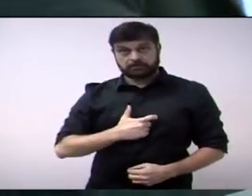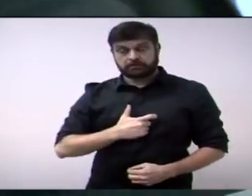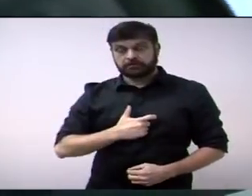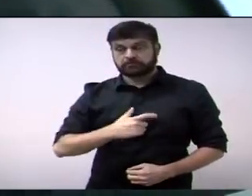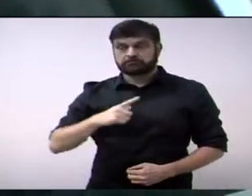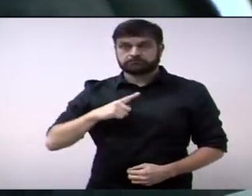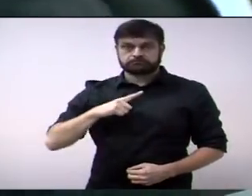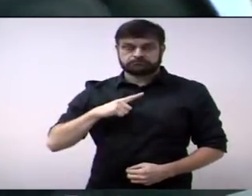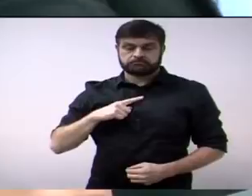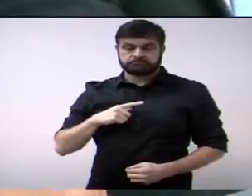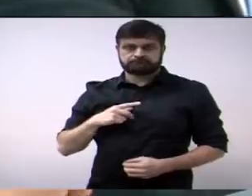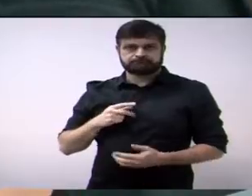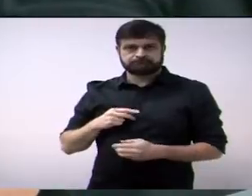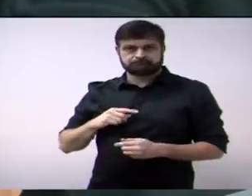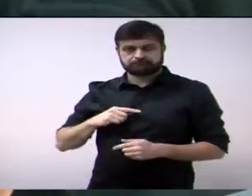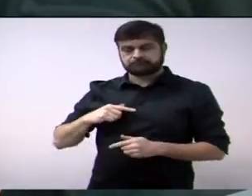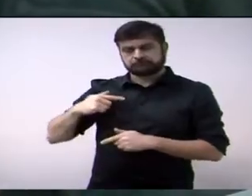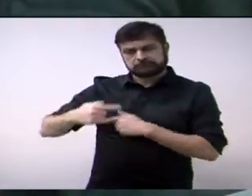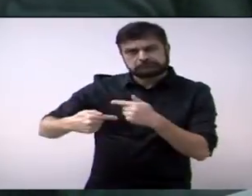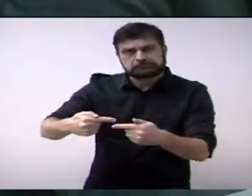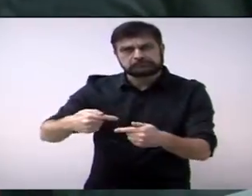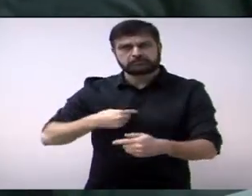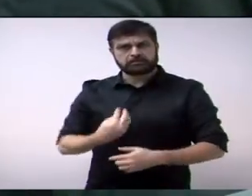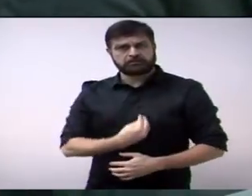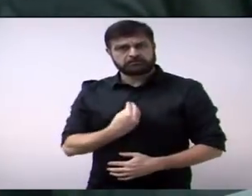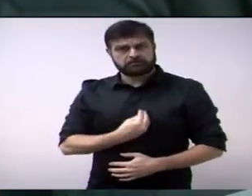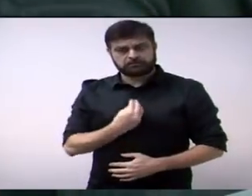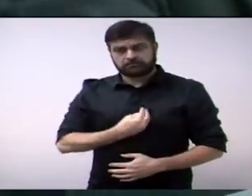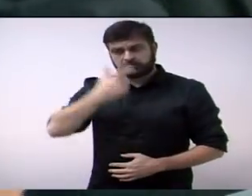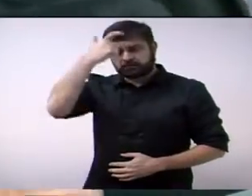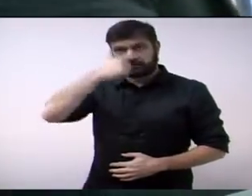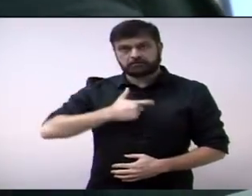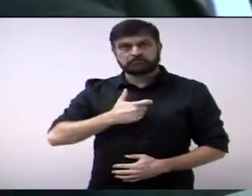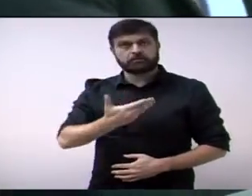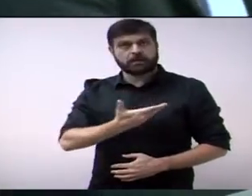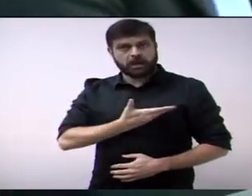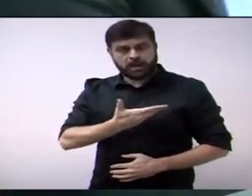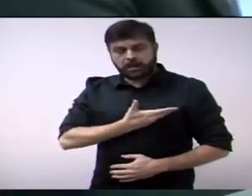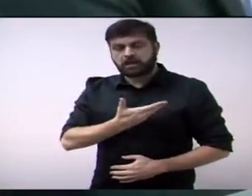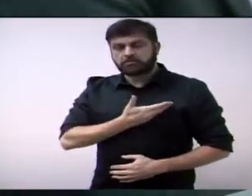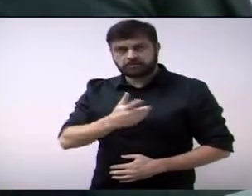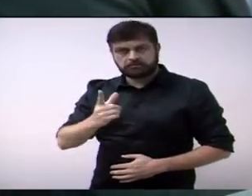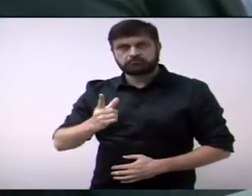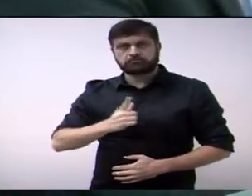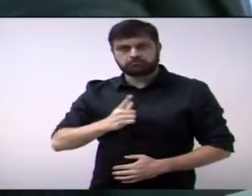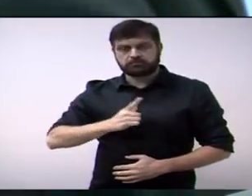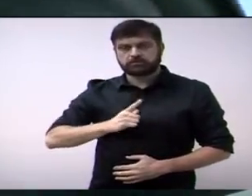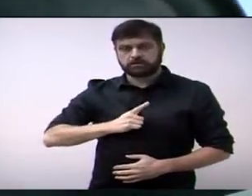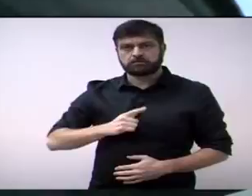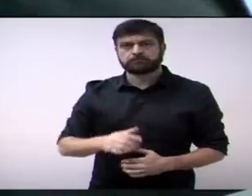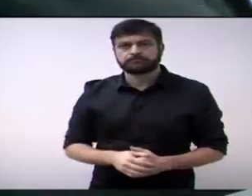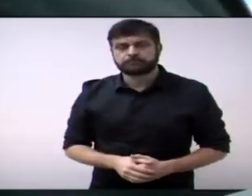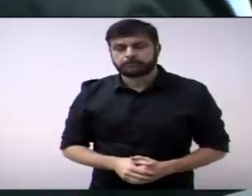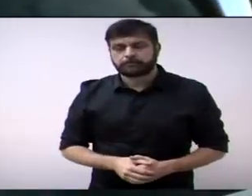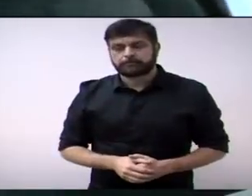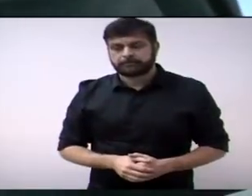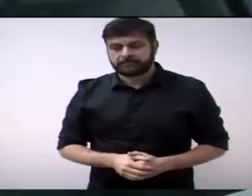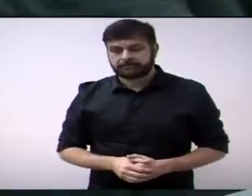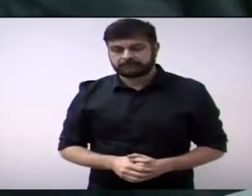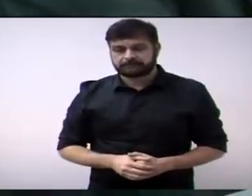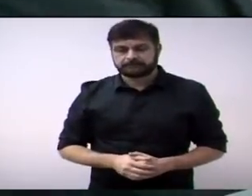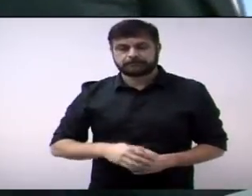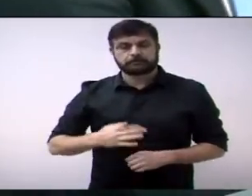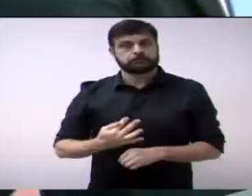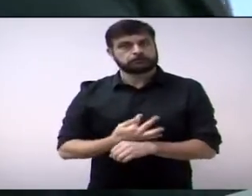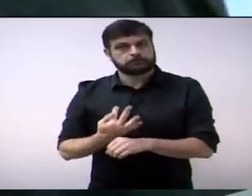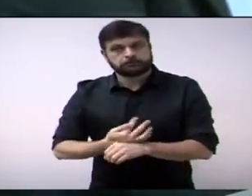criei raízes, onde eu fiz verdadeiros amigos, onde eu tenho